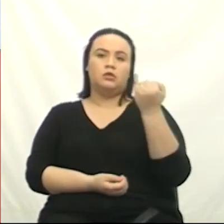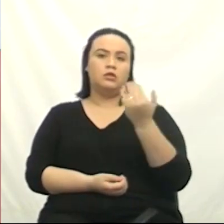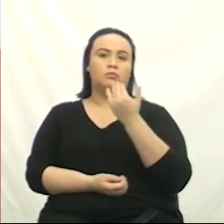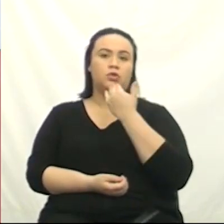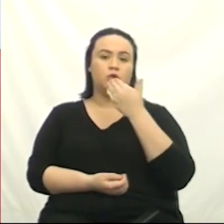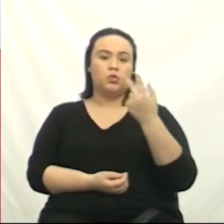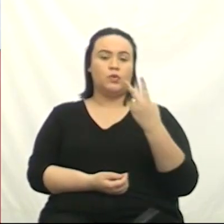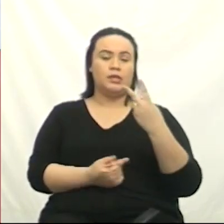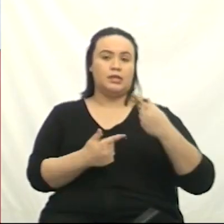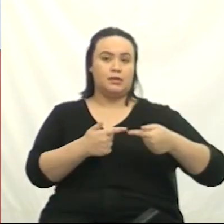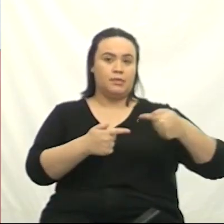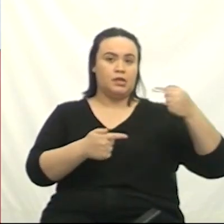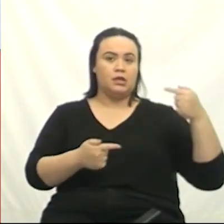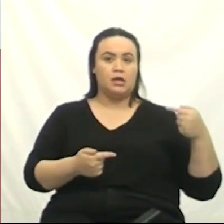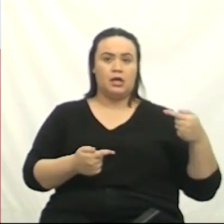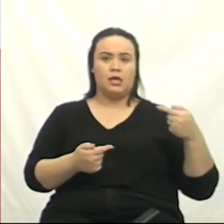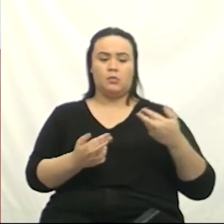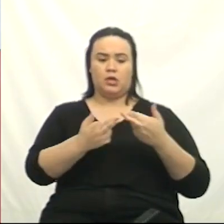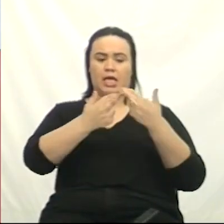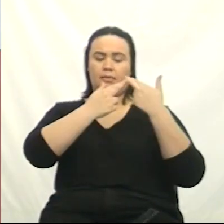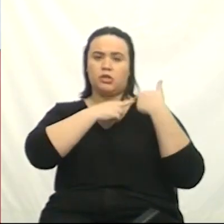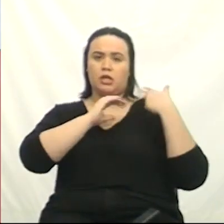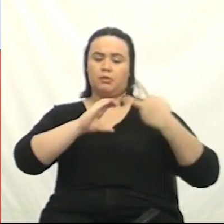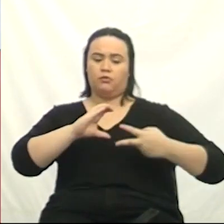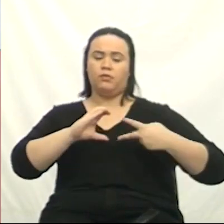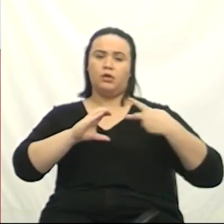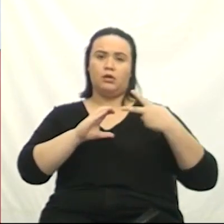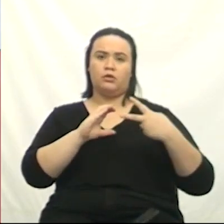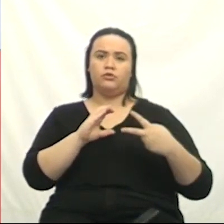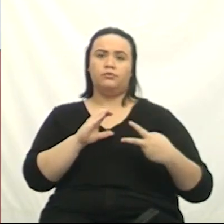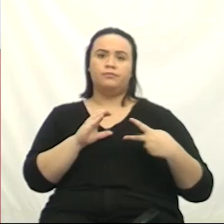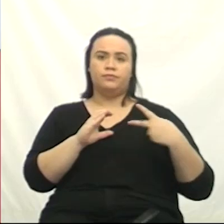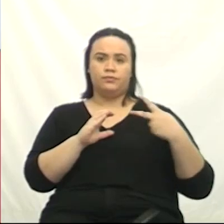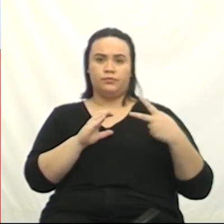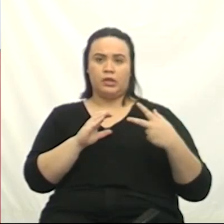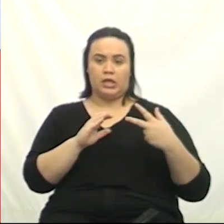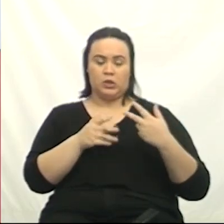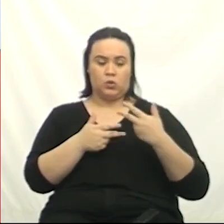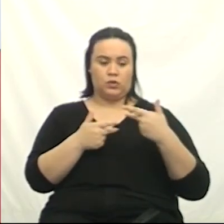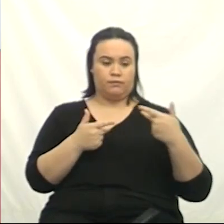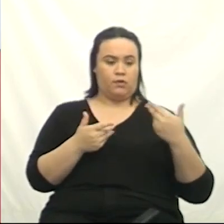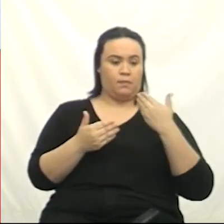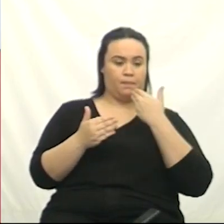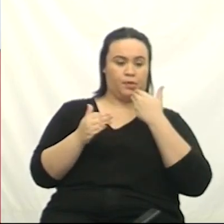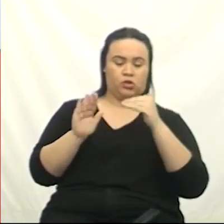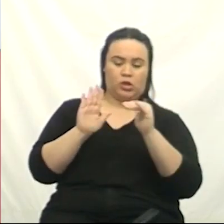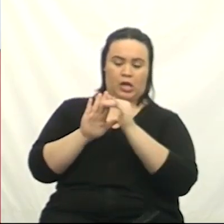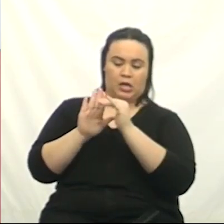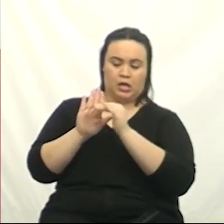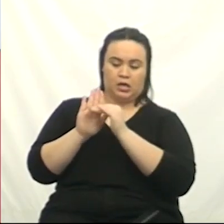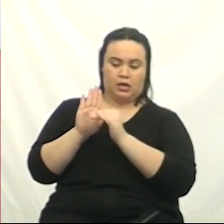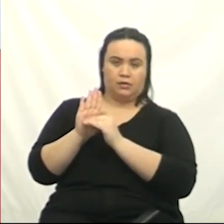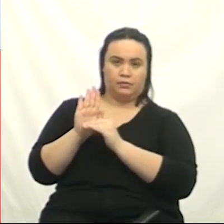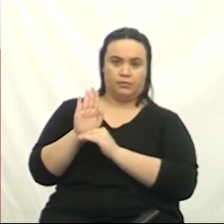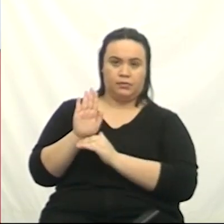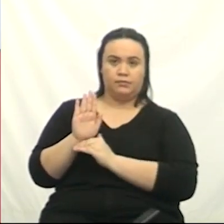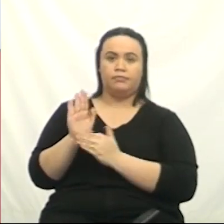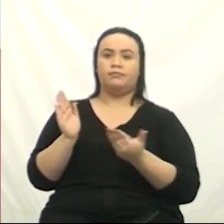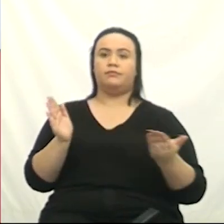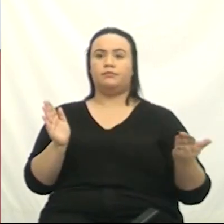há duas semanas atrás e o compromisso dessa casa presidente de levar as demandas que aqui foram salientadas pela dpcmi